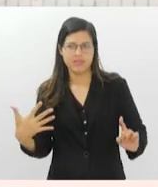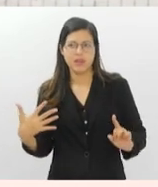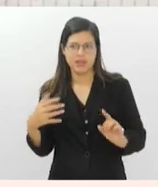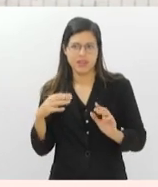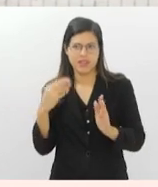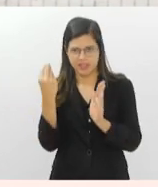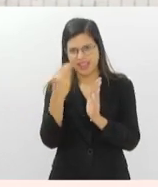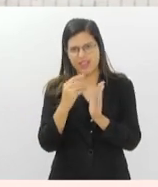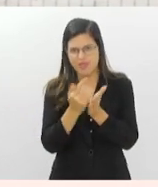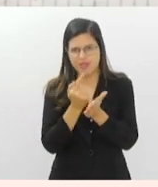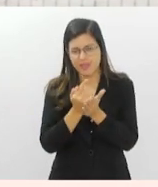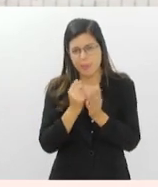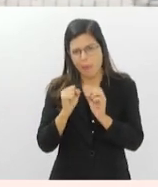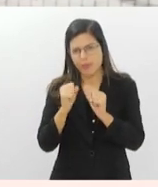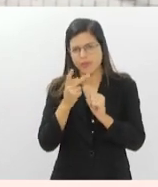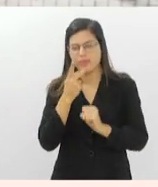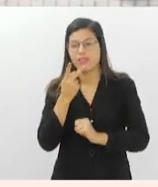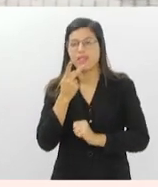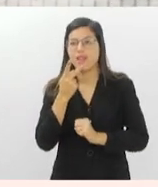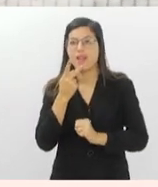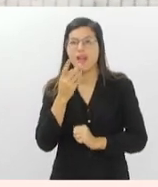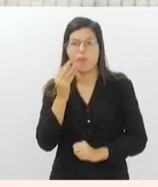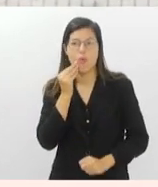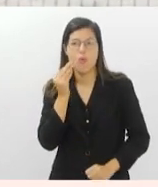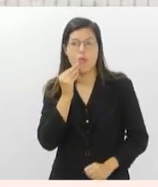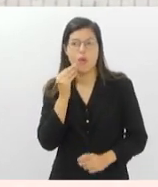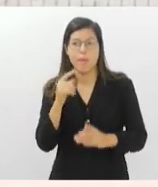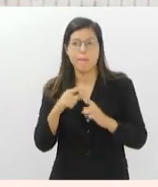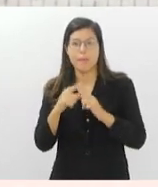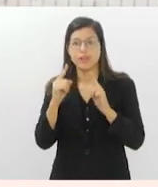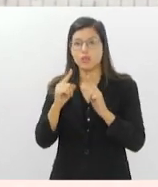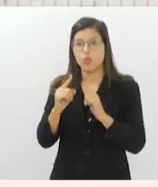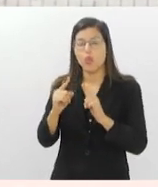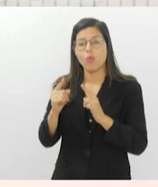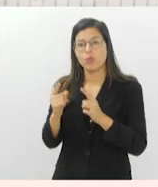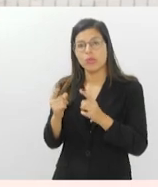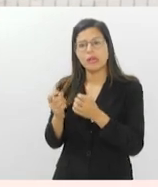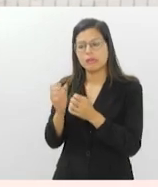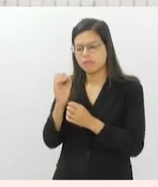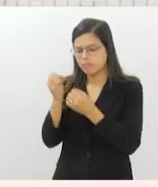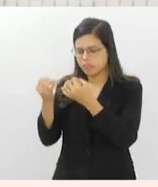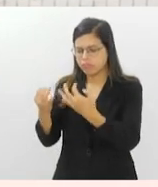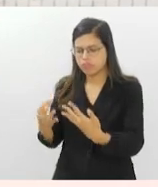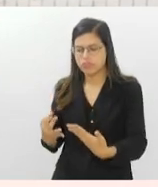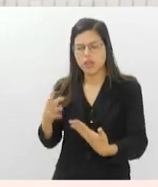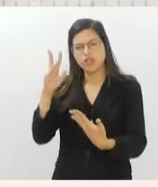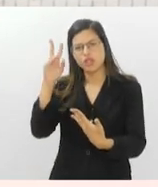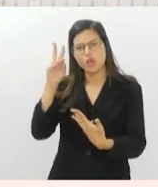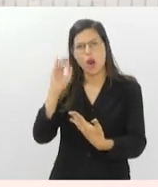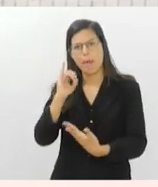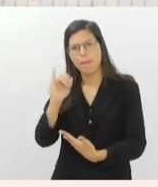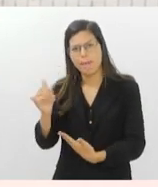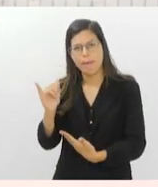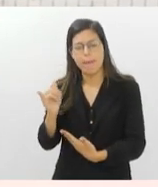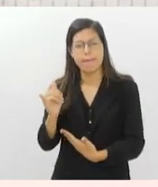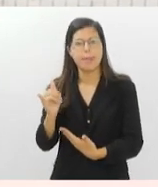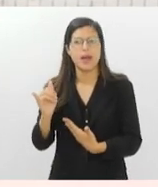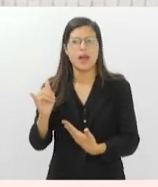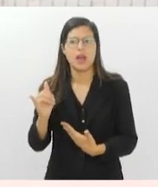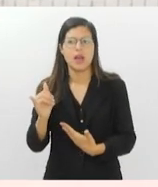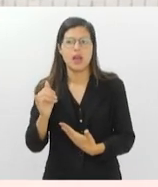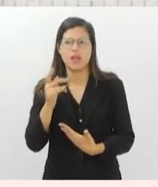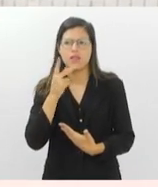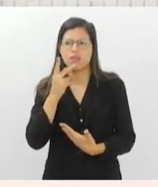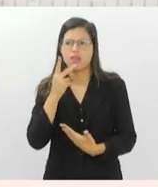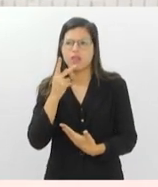falar, obviamente, né? Mas quando ele contou pra mim a história, ele falou assim, olha, eu acho que não queria